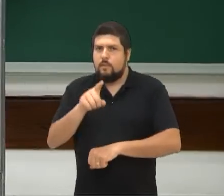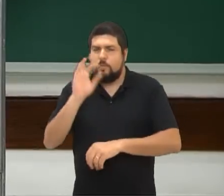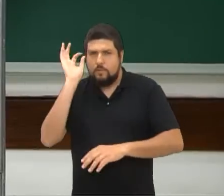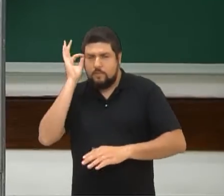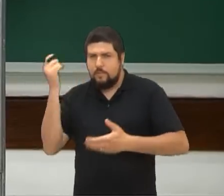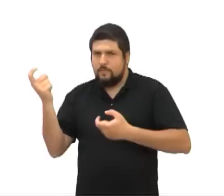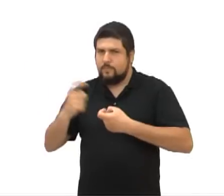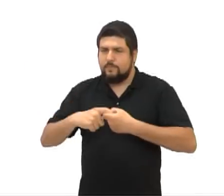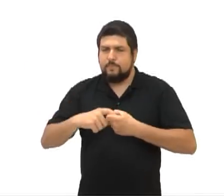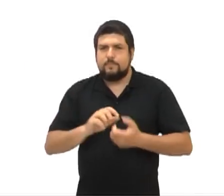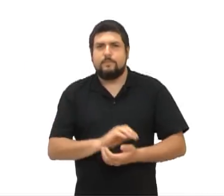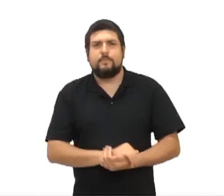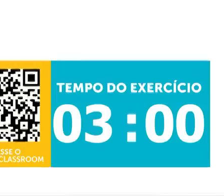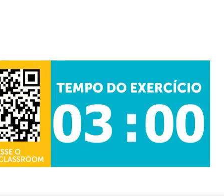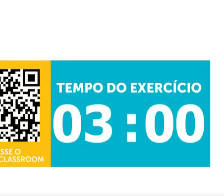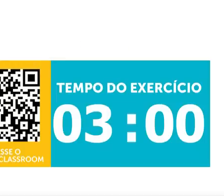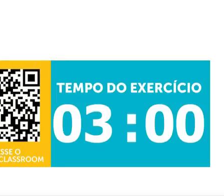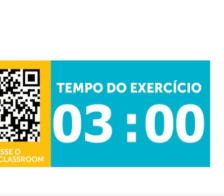gente já volta.